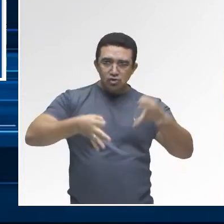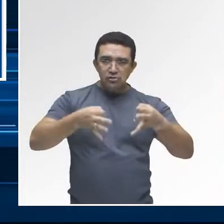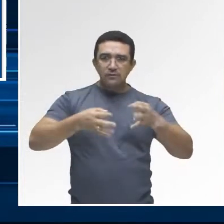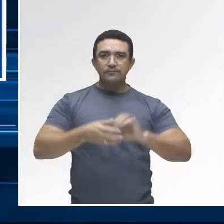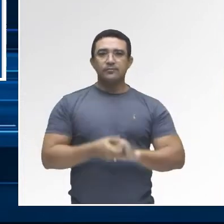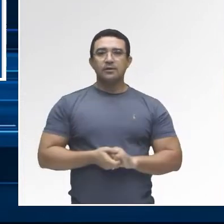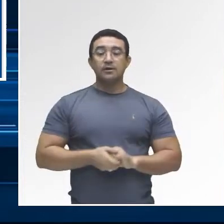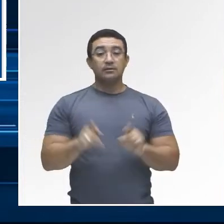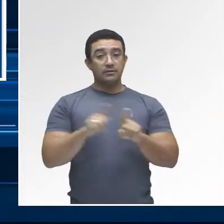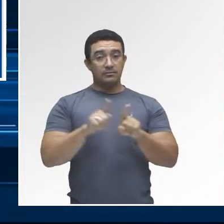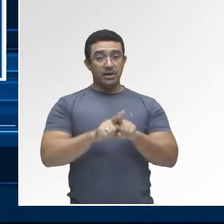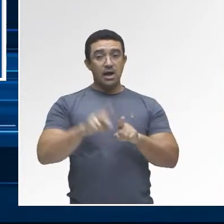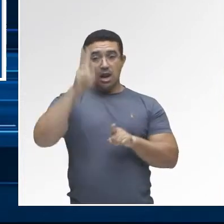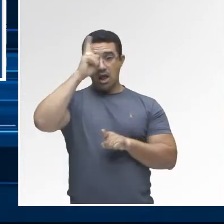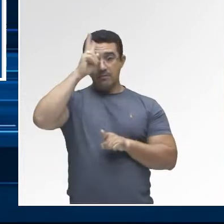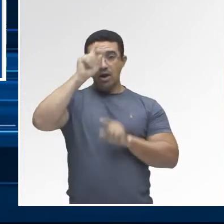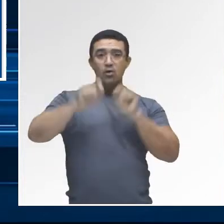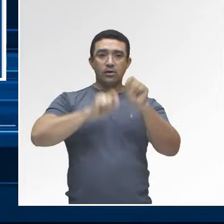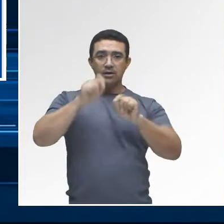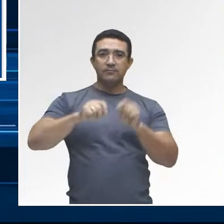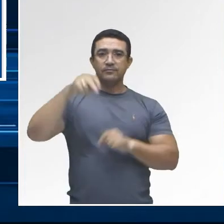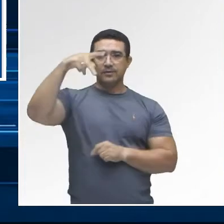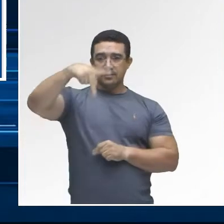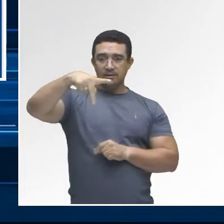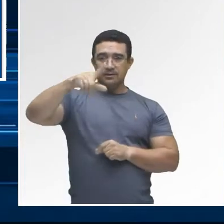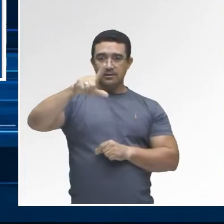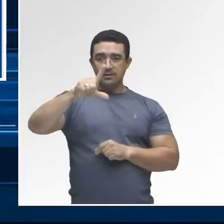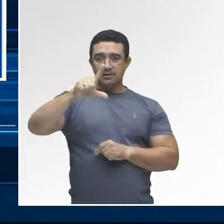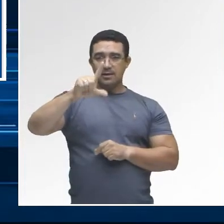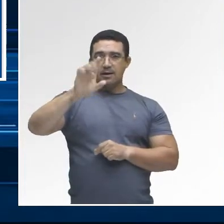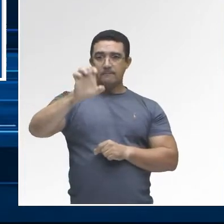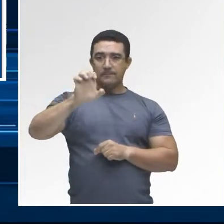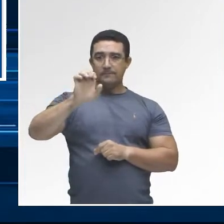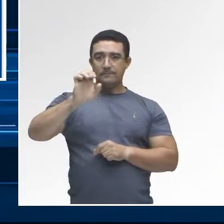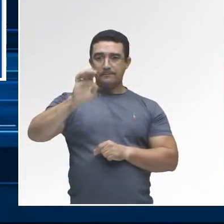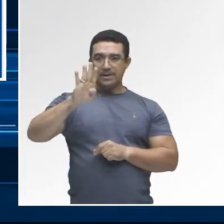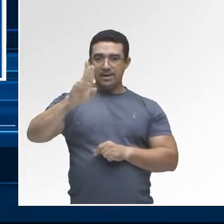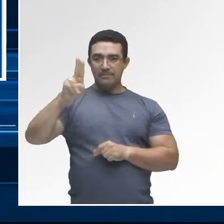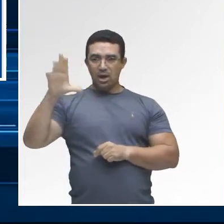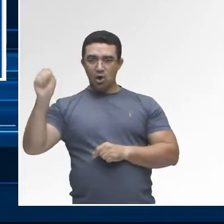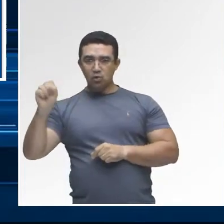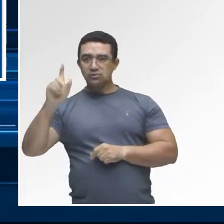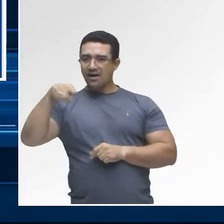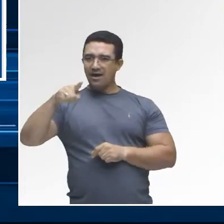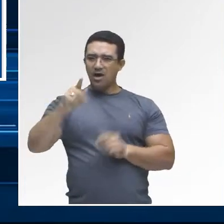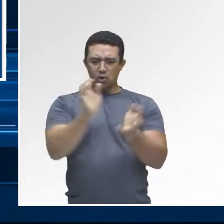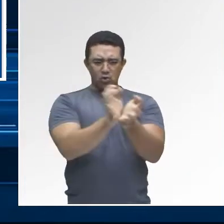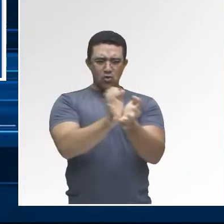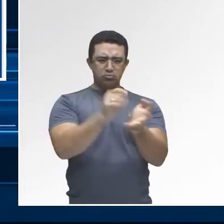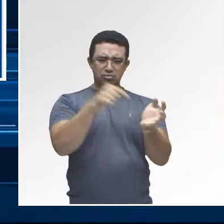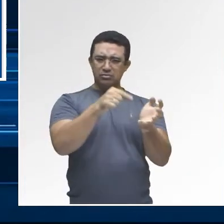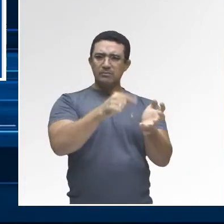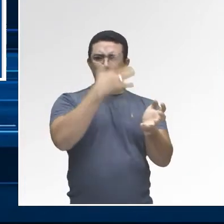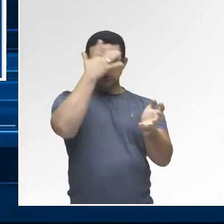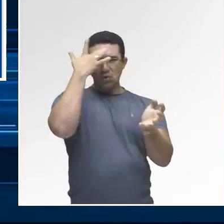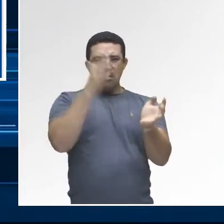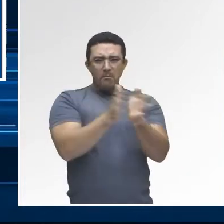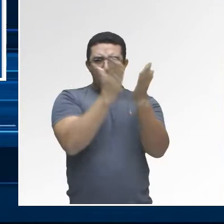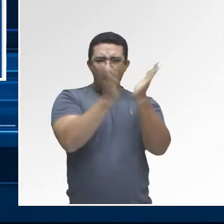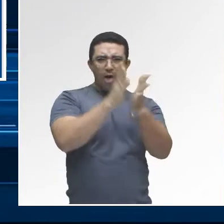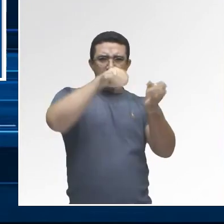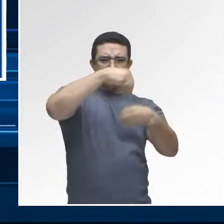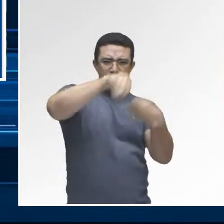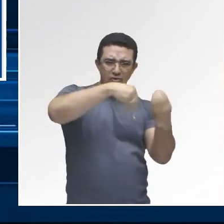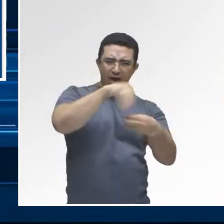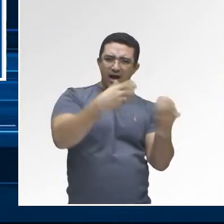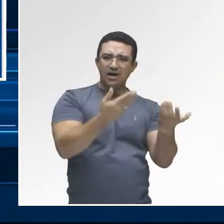que os plebeus, eles são formados por classes ali heterogêneas. Nem todos os plebeus são pobres, não pense